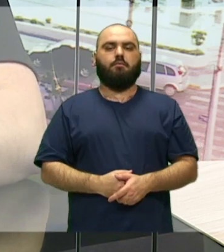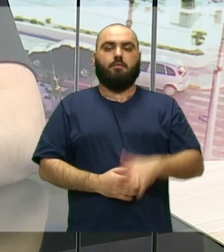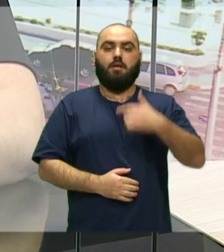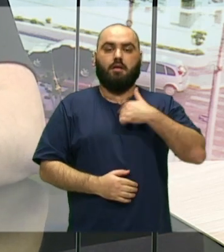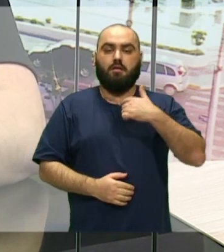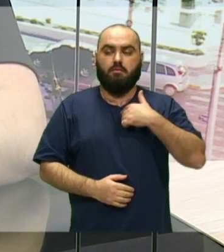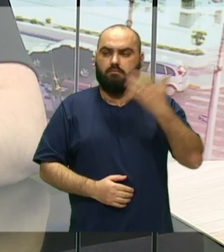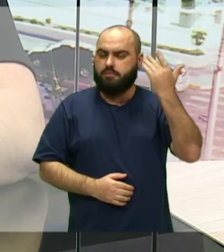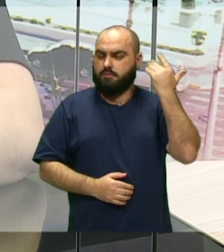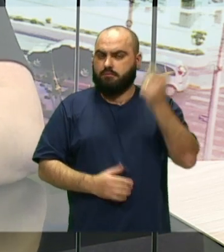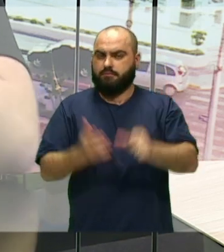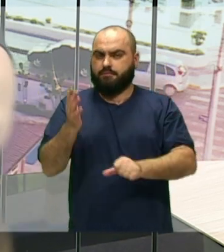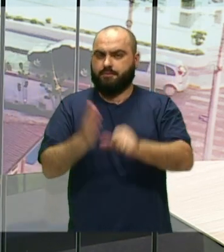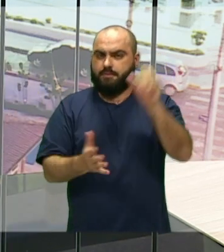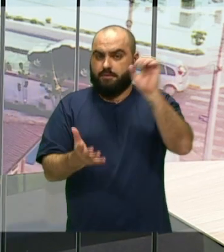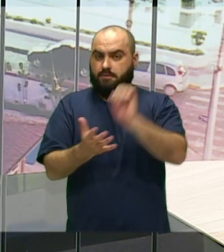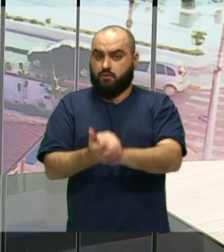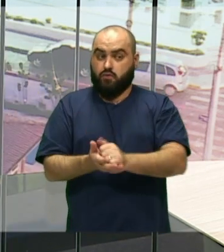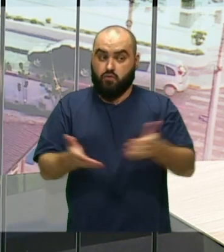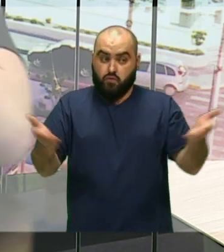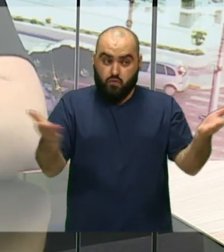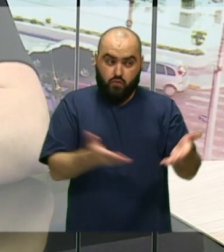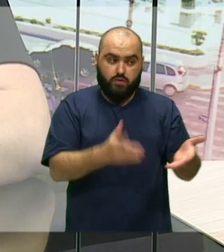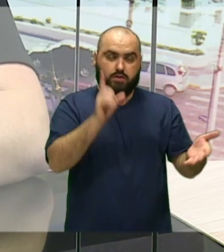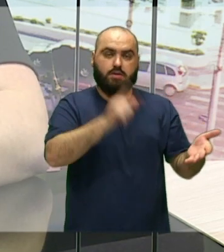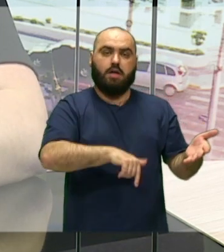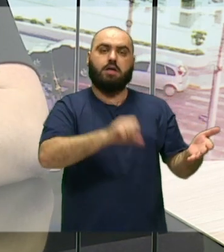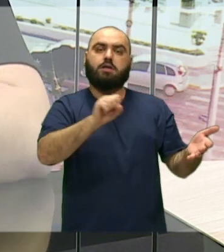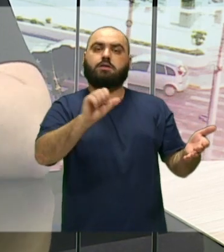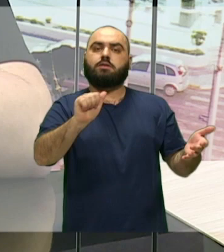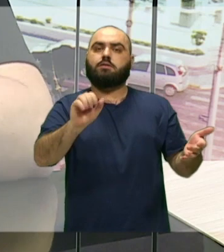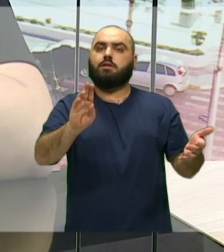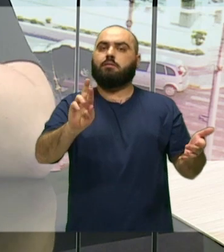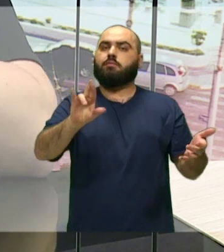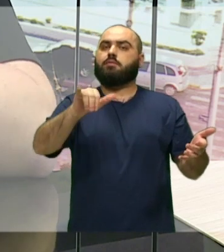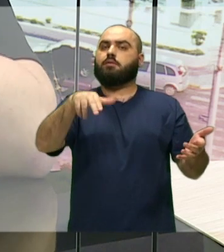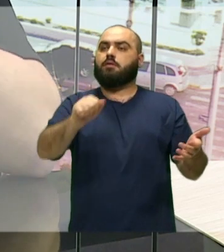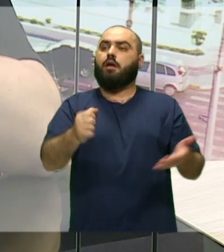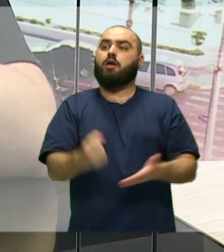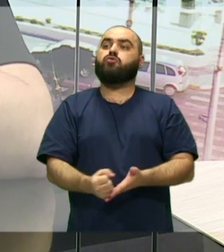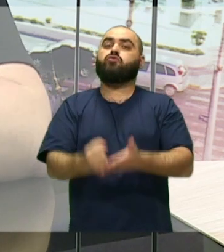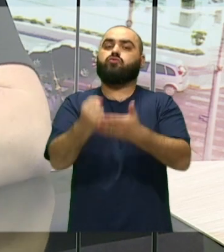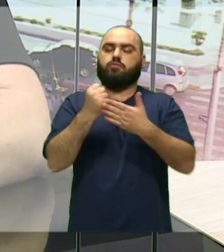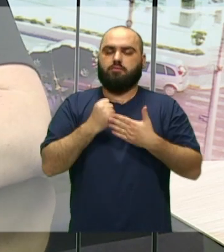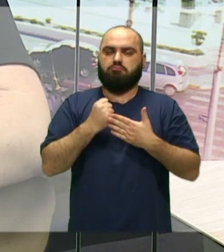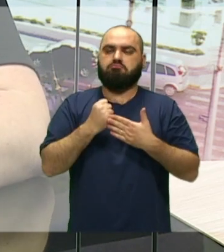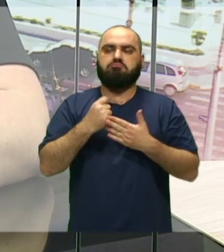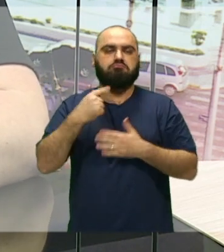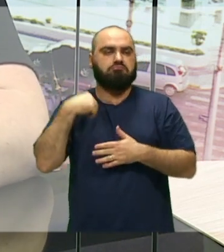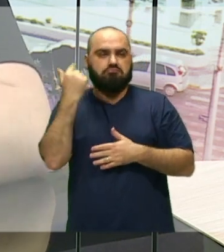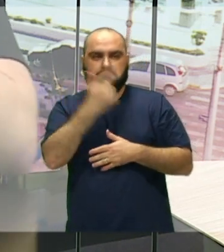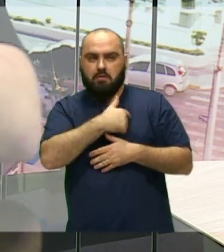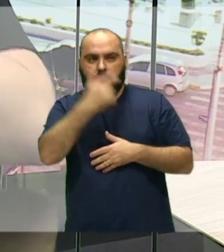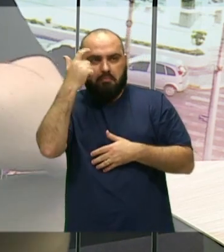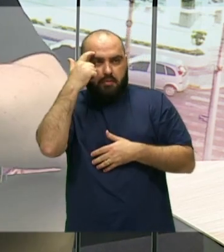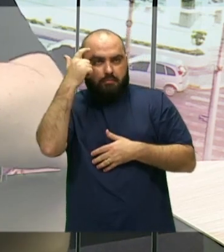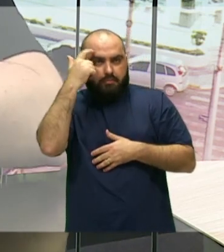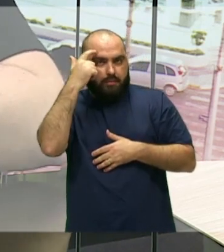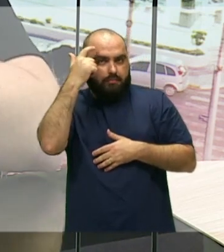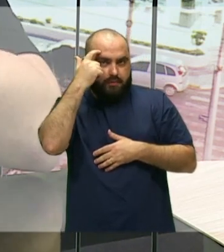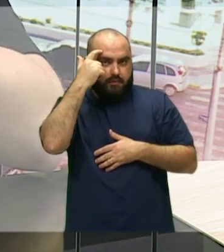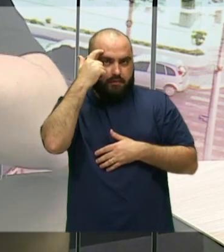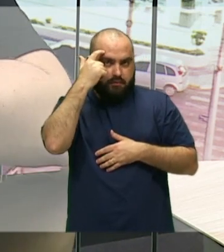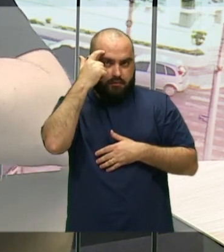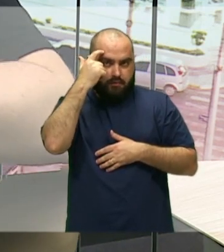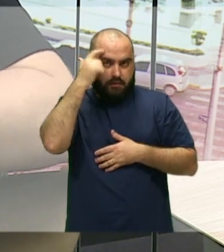inscrição Hoje em dia a Sabrina tem me ajudado a fazer e a gente já tá pensando eh já nos